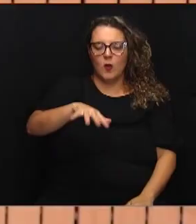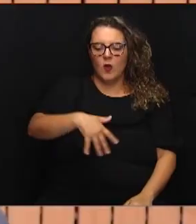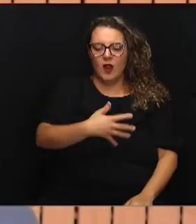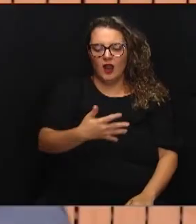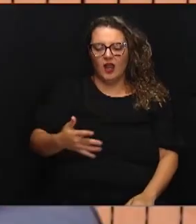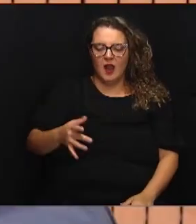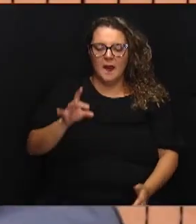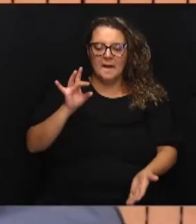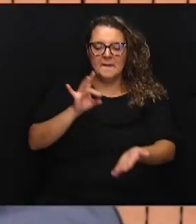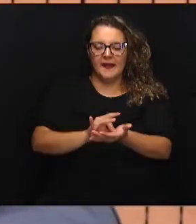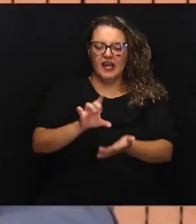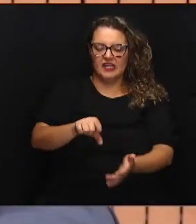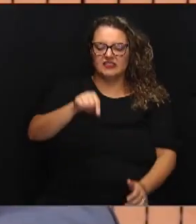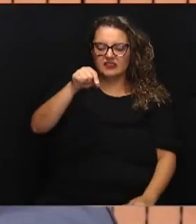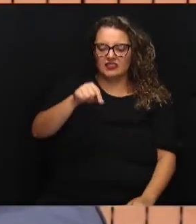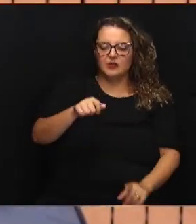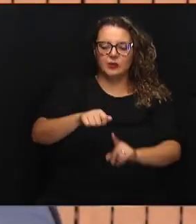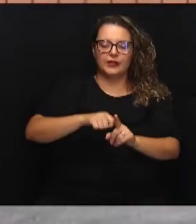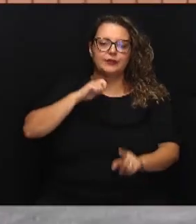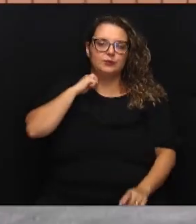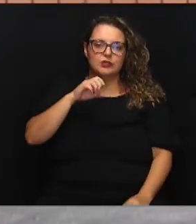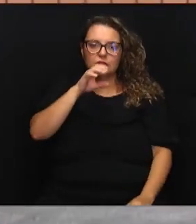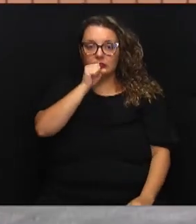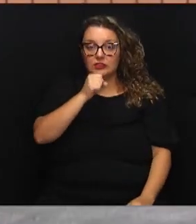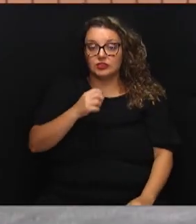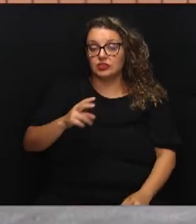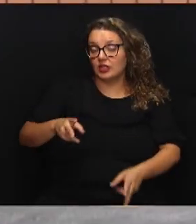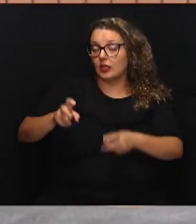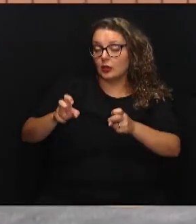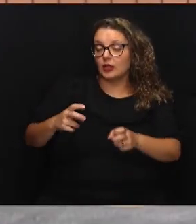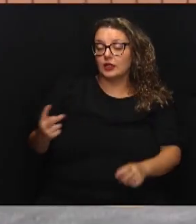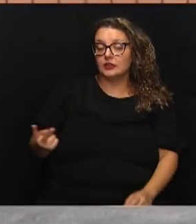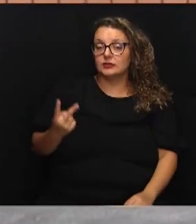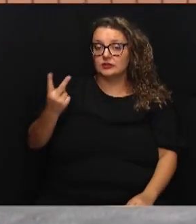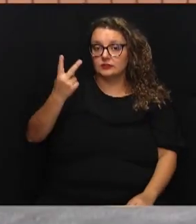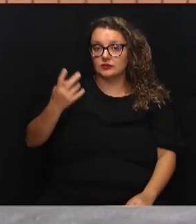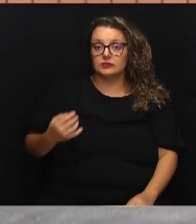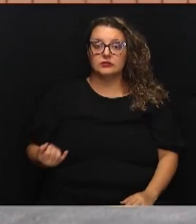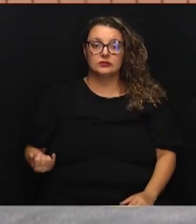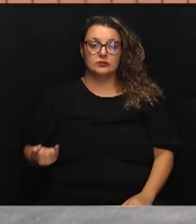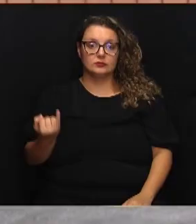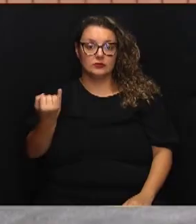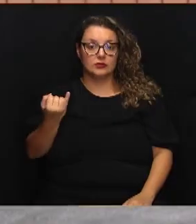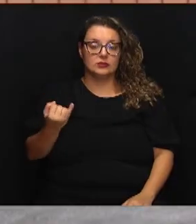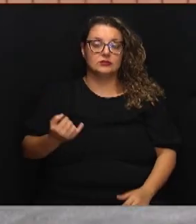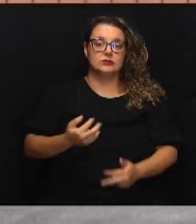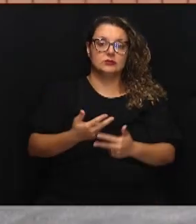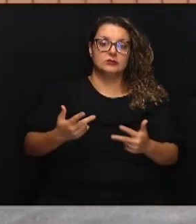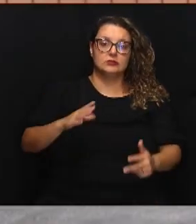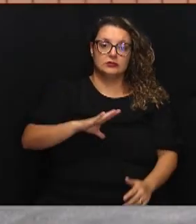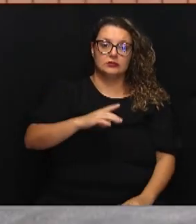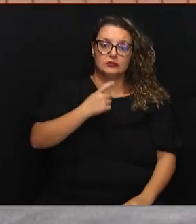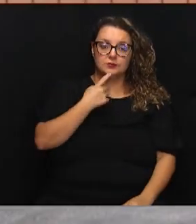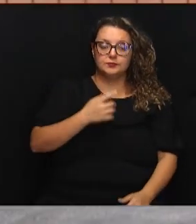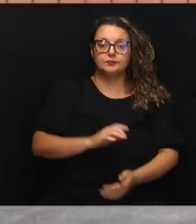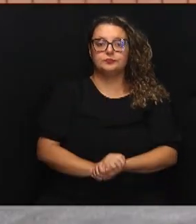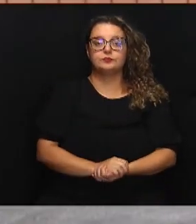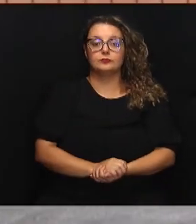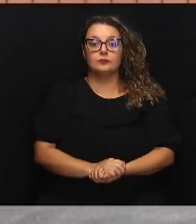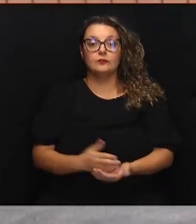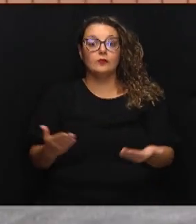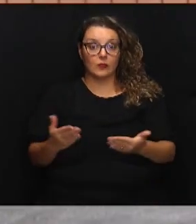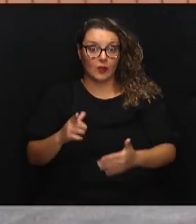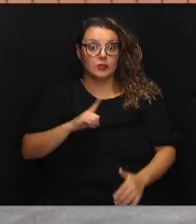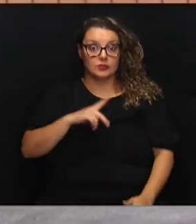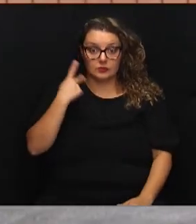municipal e reconhece os avanços na cidade. Hoje a gente tem muitas coisas boas que acontecem com essa política. Quero